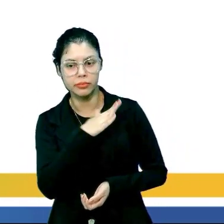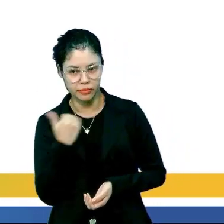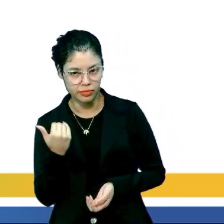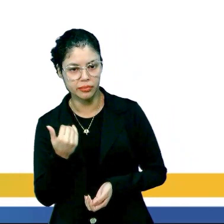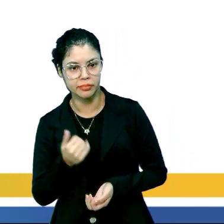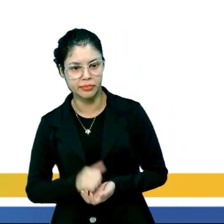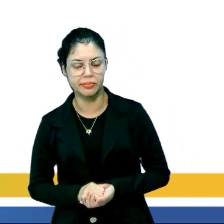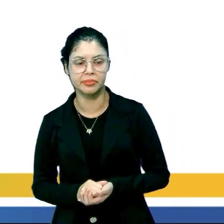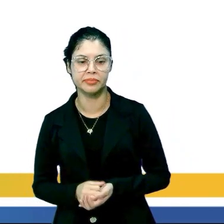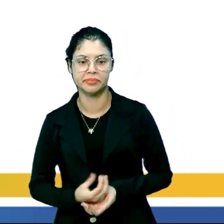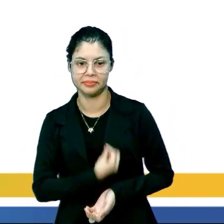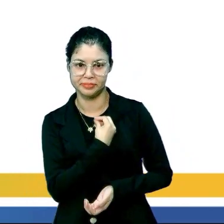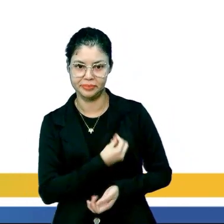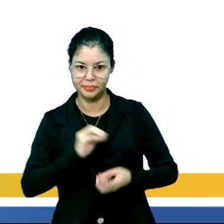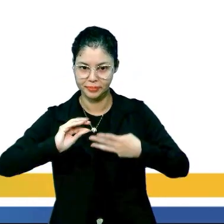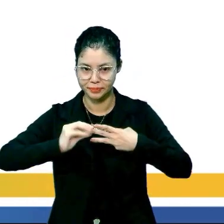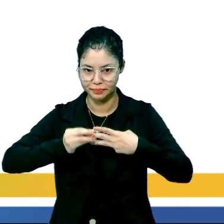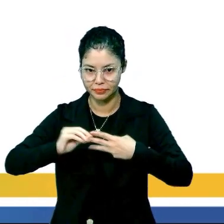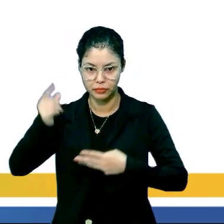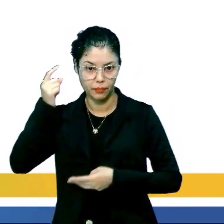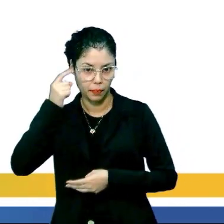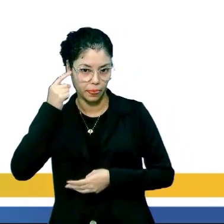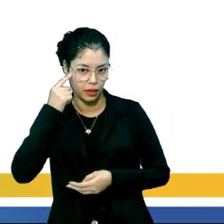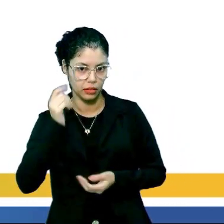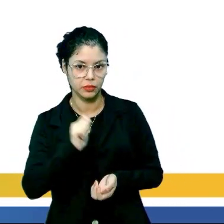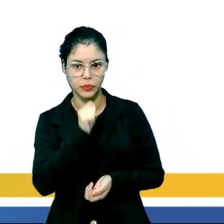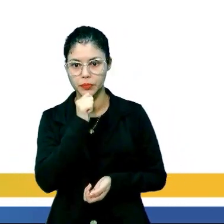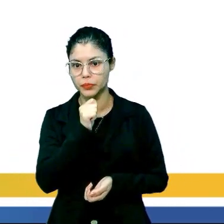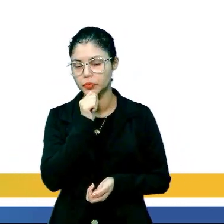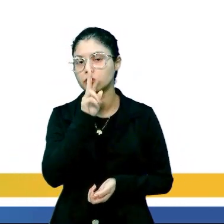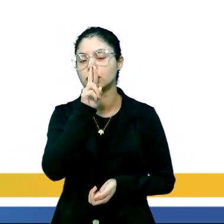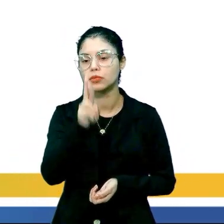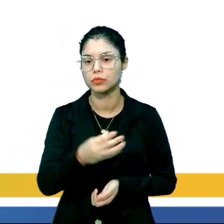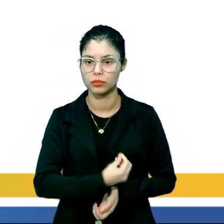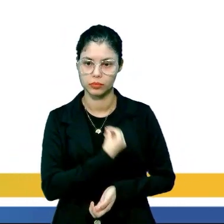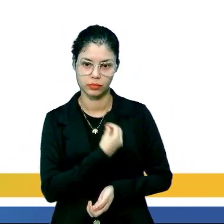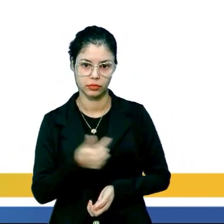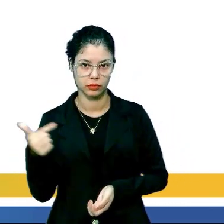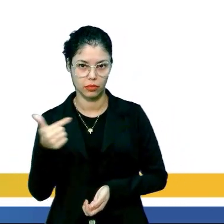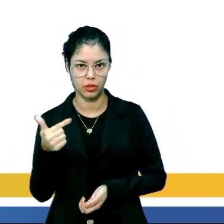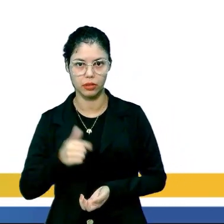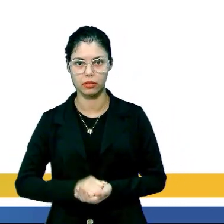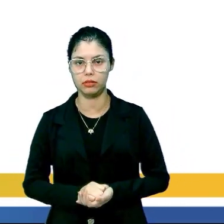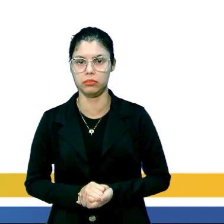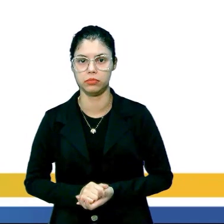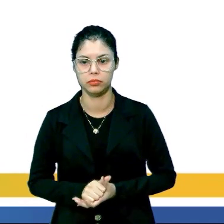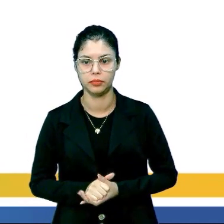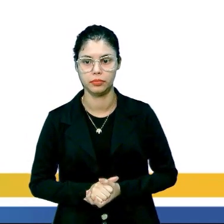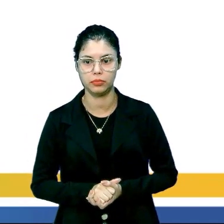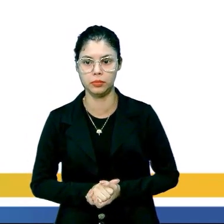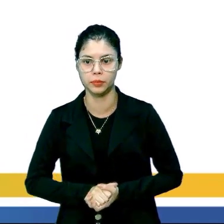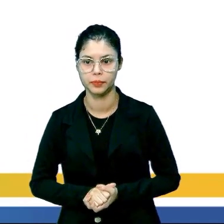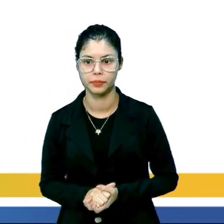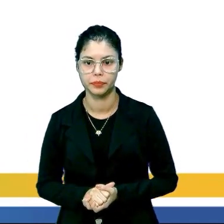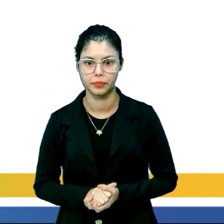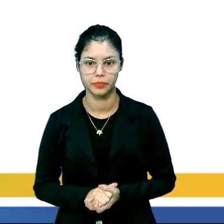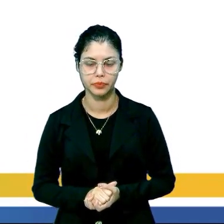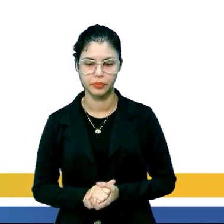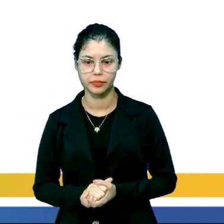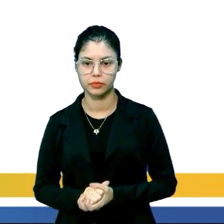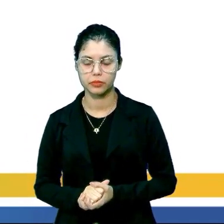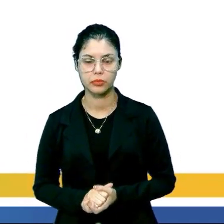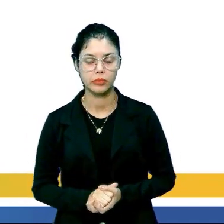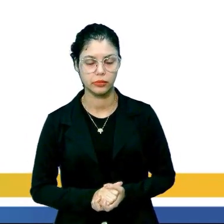de linfócitos matadores. Alternativa E, presença de células de memória que atuam na